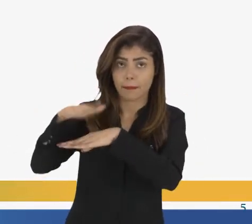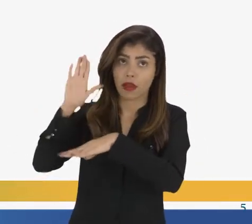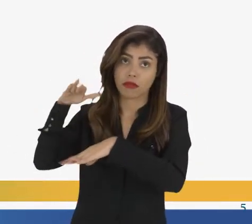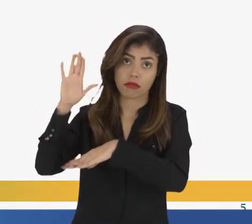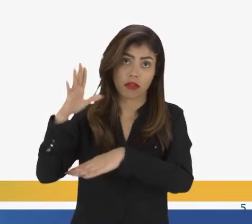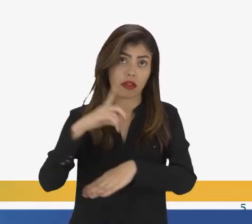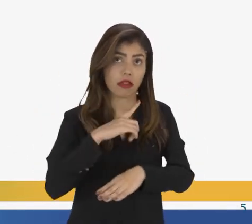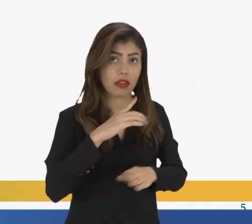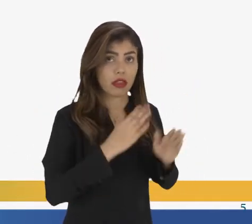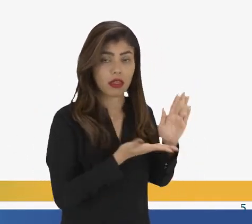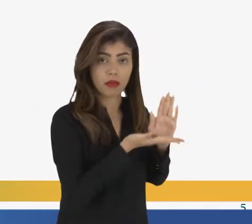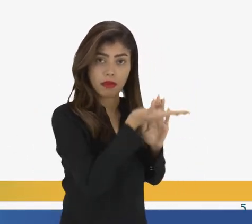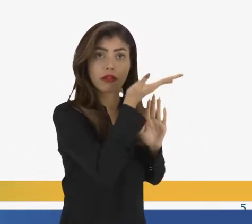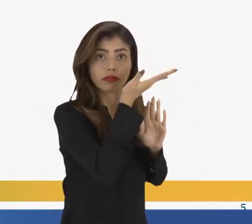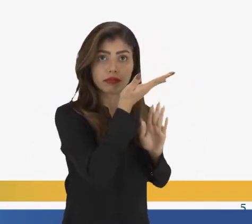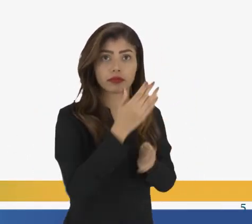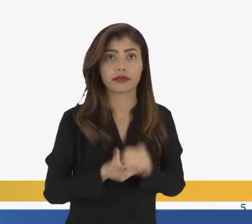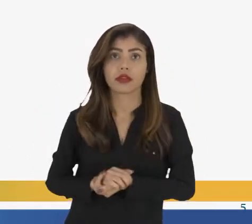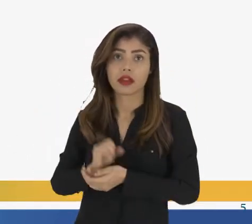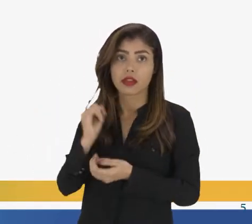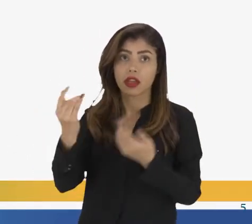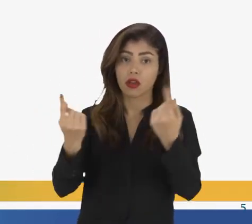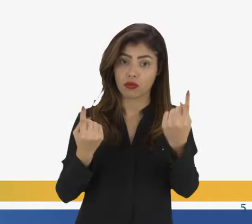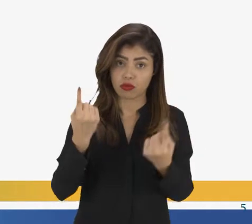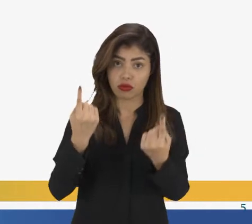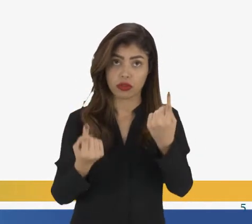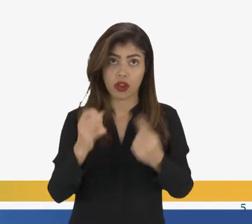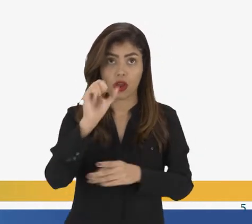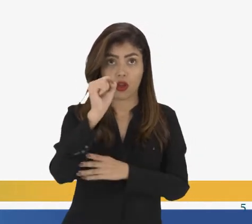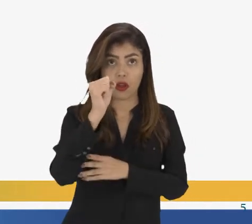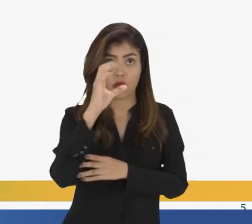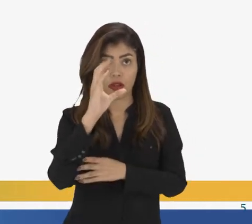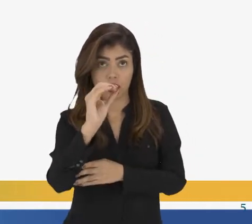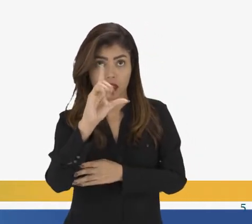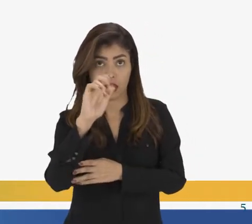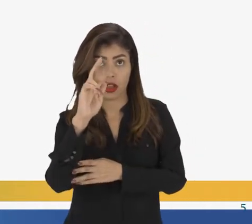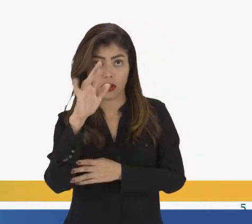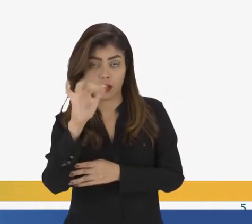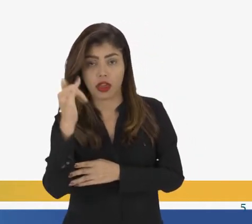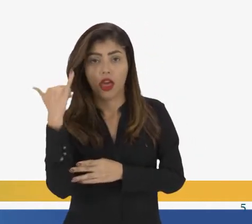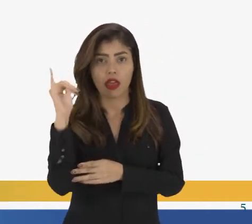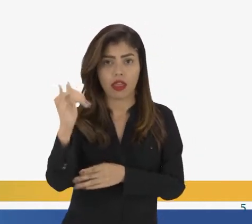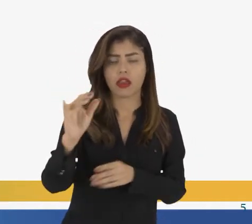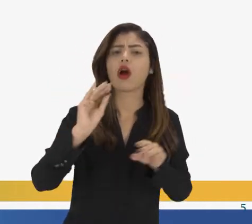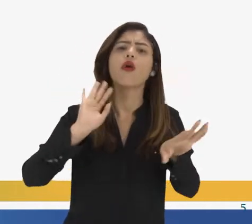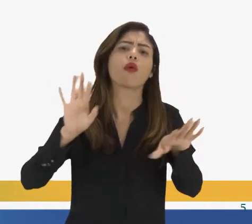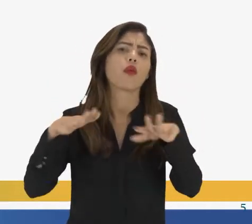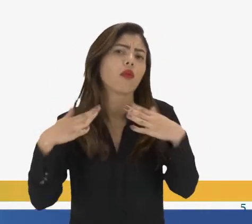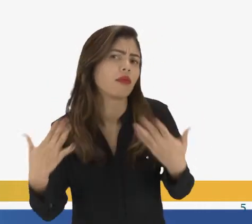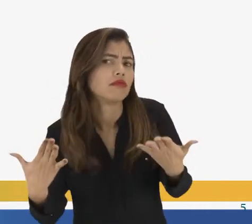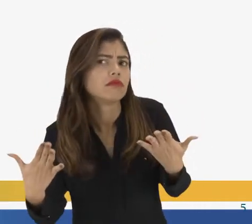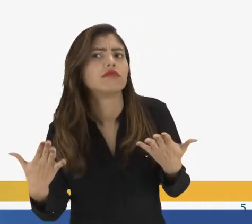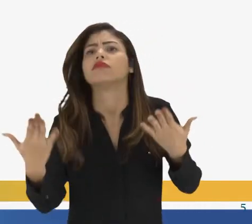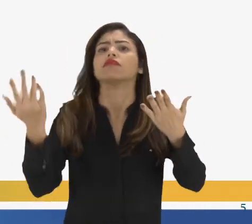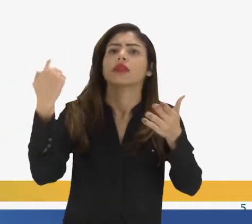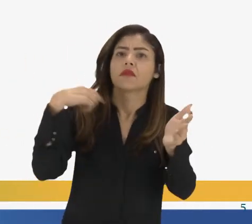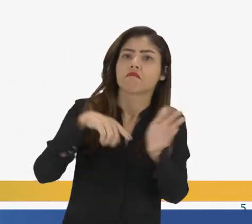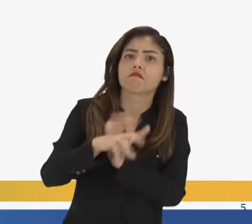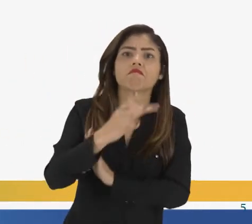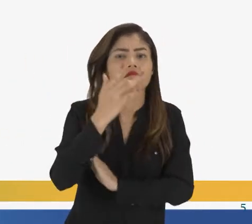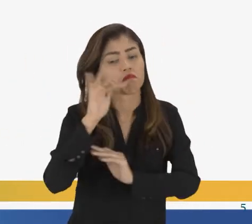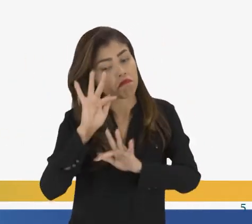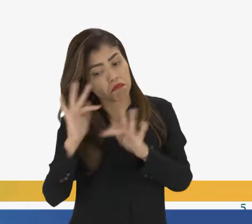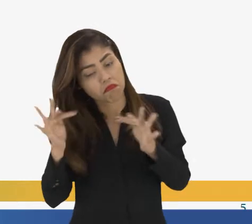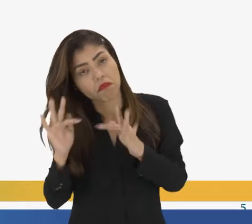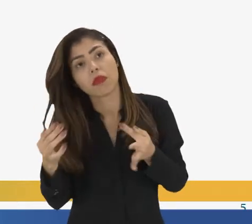maior elevação da temperatura se ambos receberem 80 calorias de energia? Então, pessoal, questão bem simples,